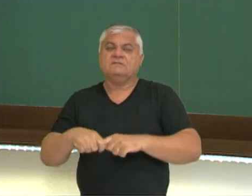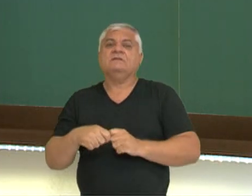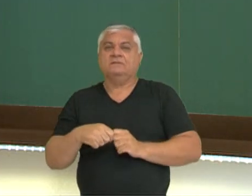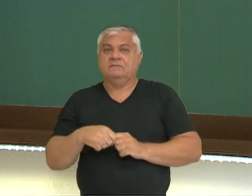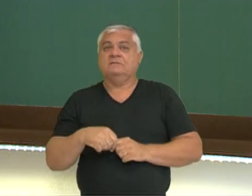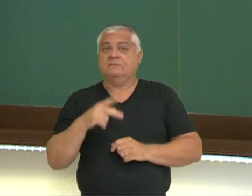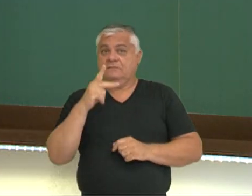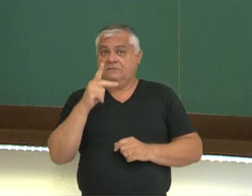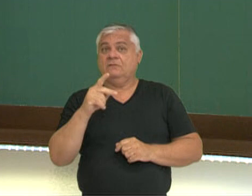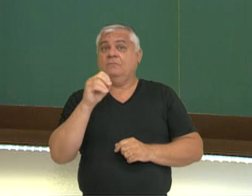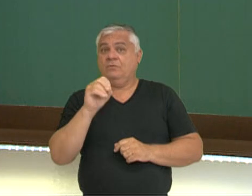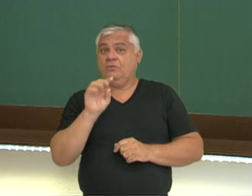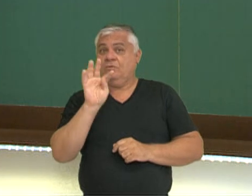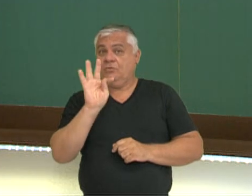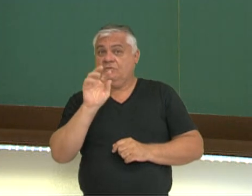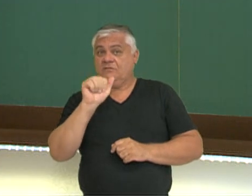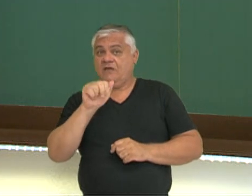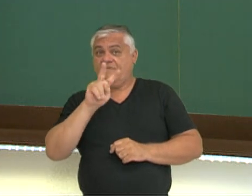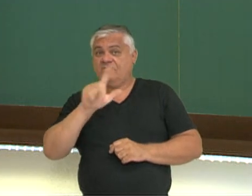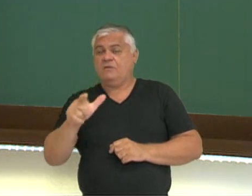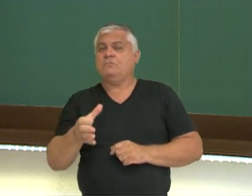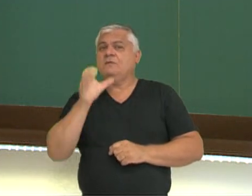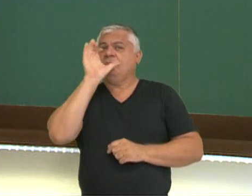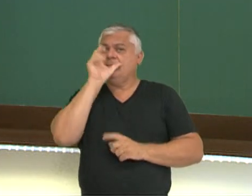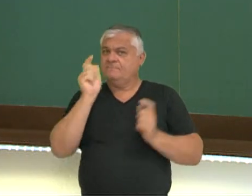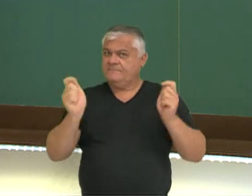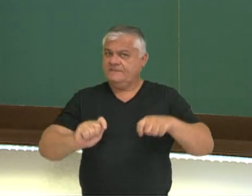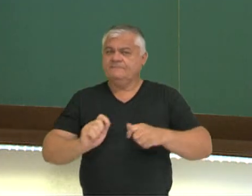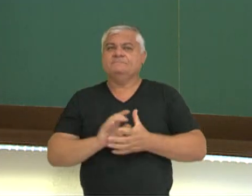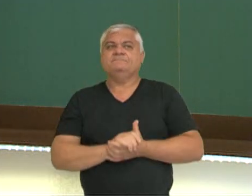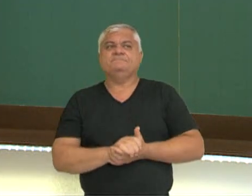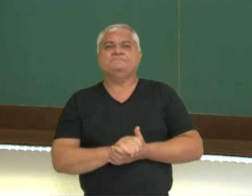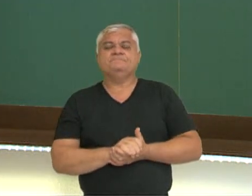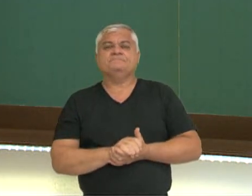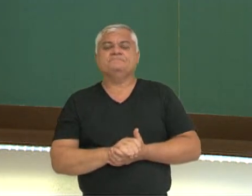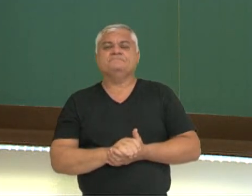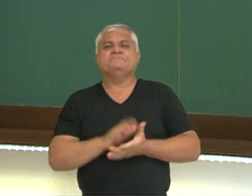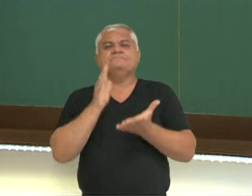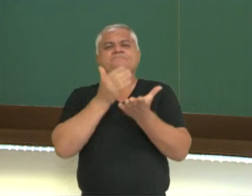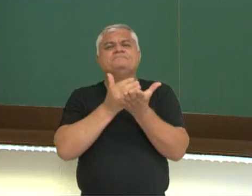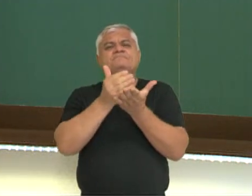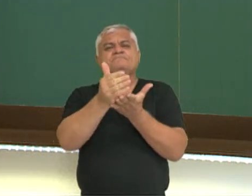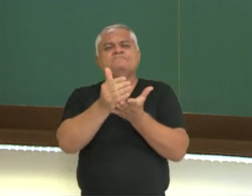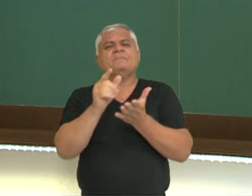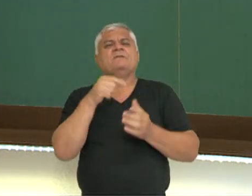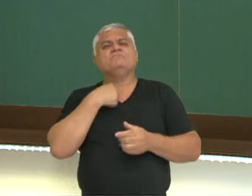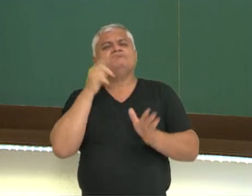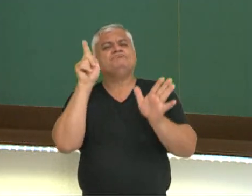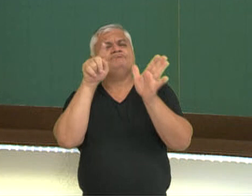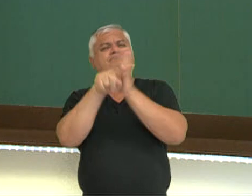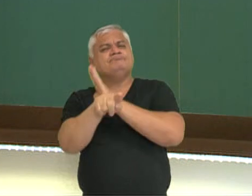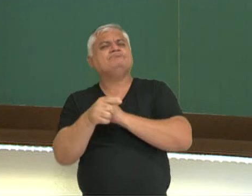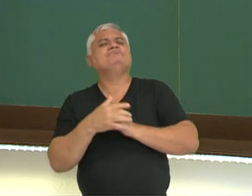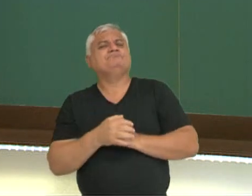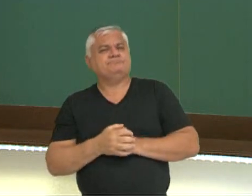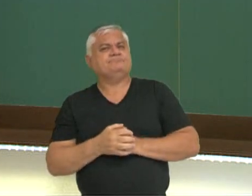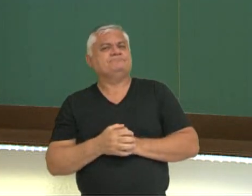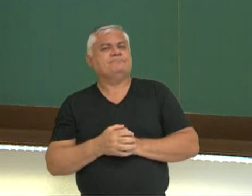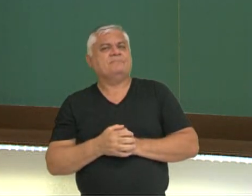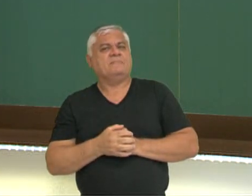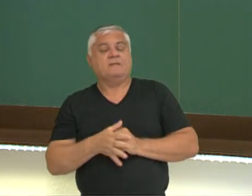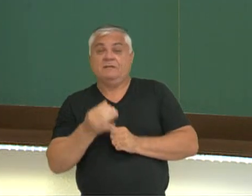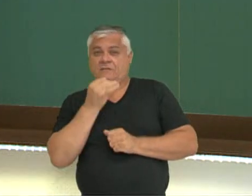uma água própria para o consumo humano. Bom, eu começo com uma problematização aqui na minha